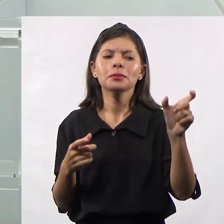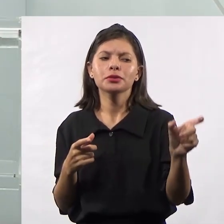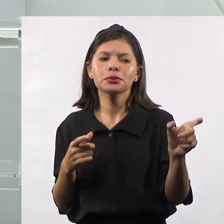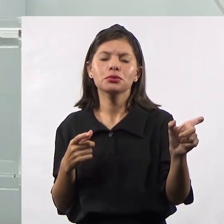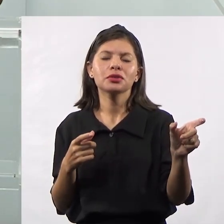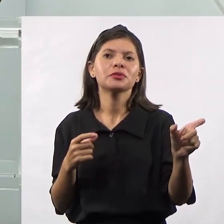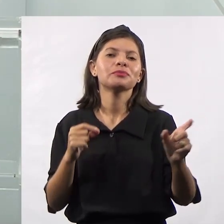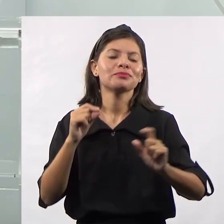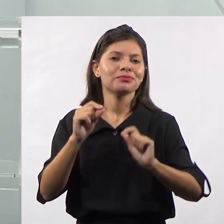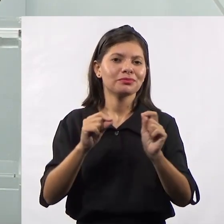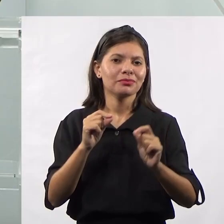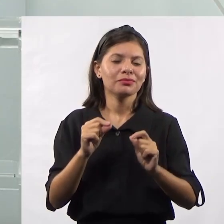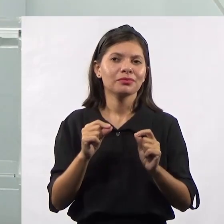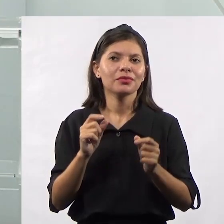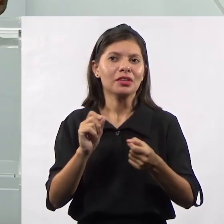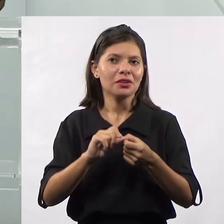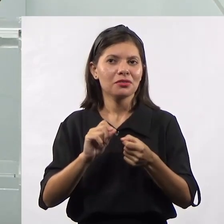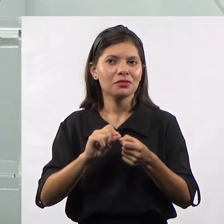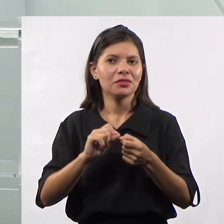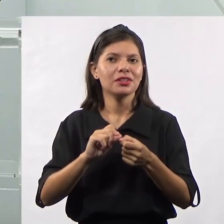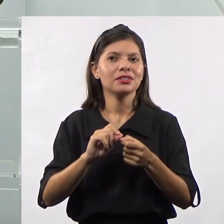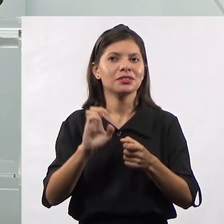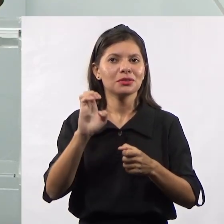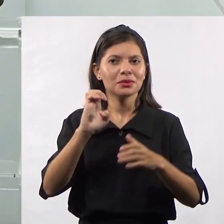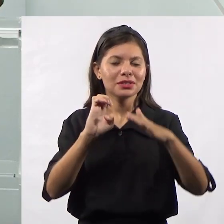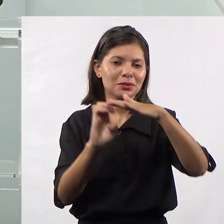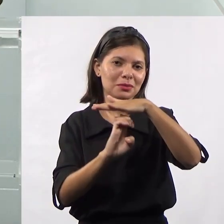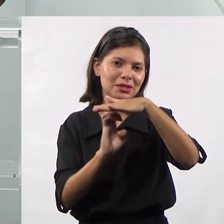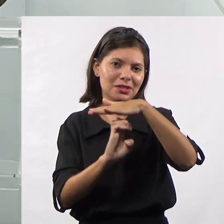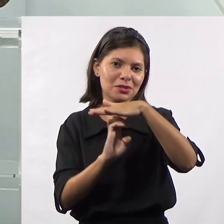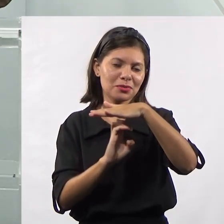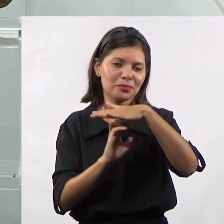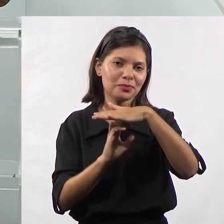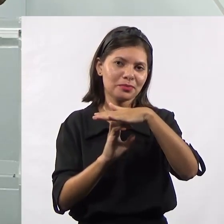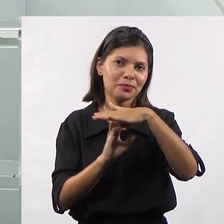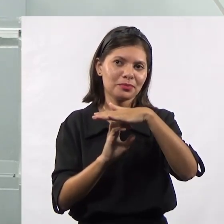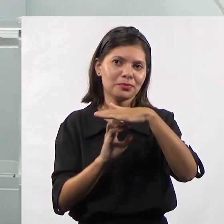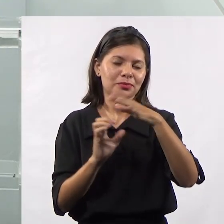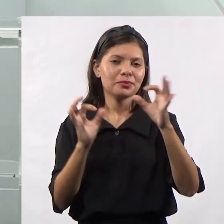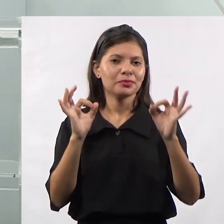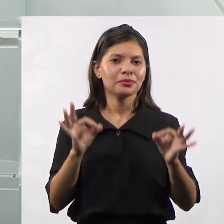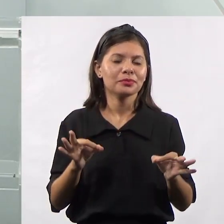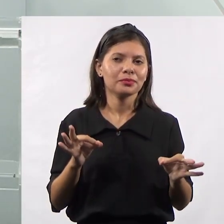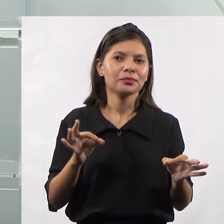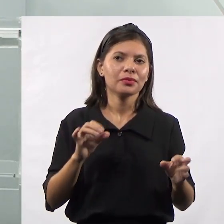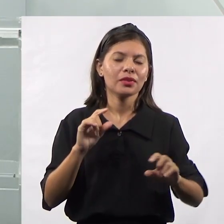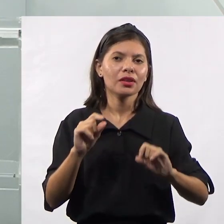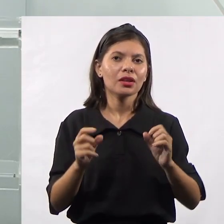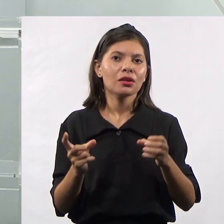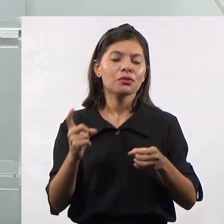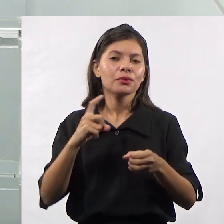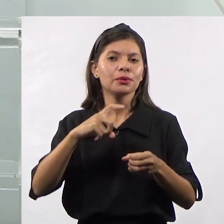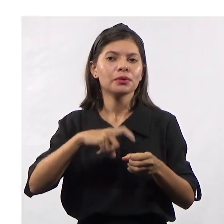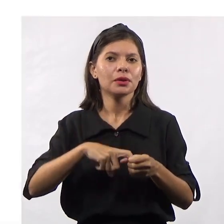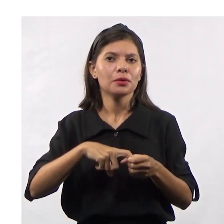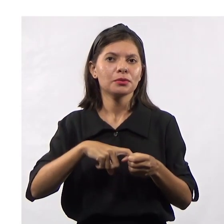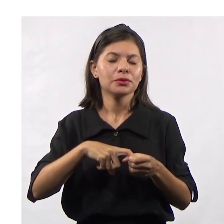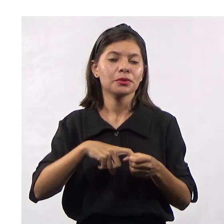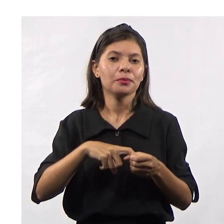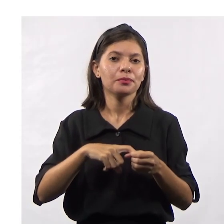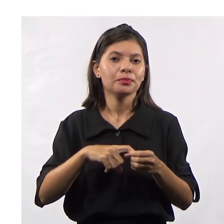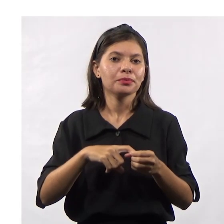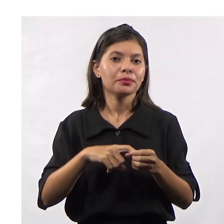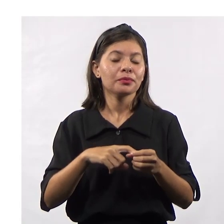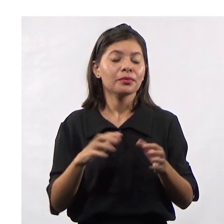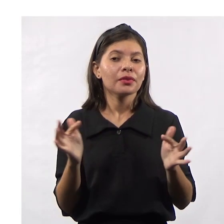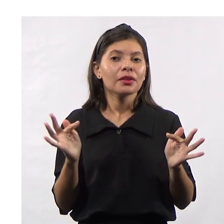pessoas, que foi o que ele fez com as micro e pequenas empresas. Beleza? Voltamos aqui.